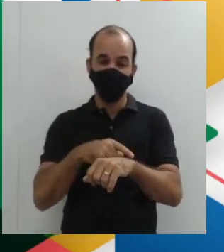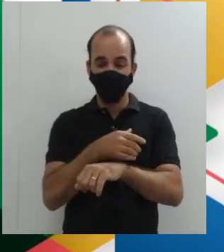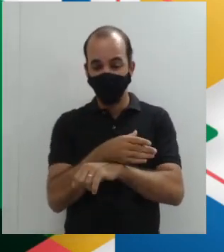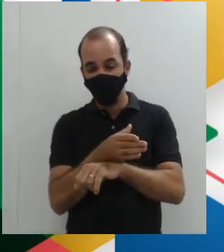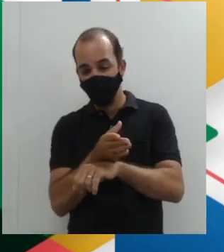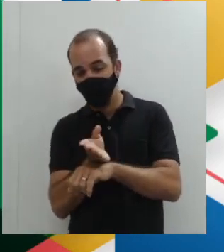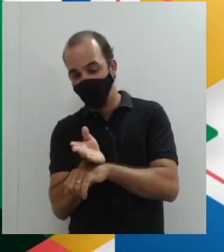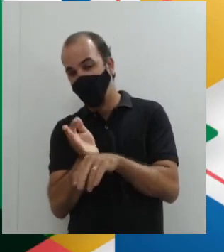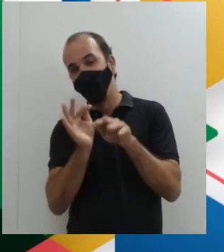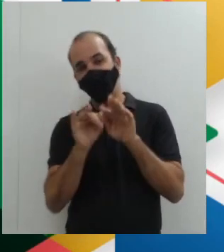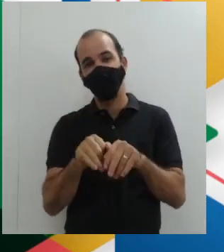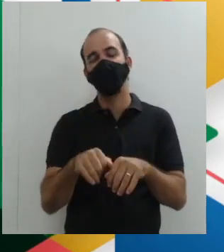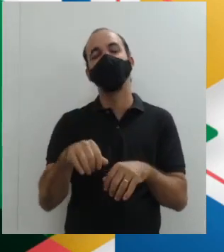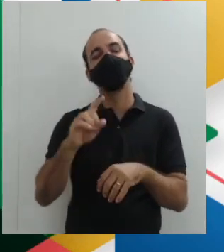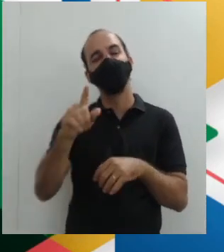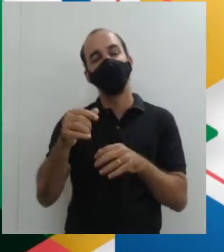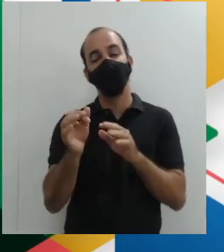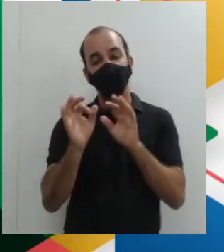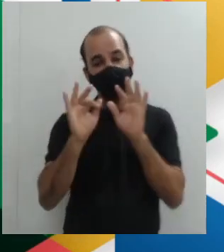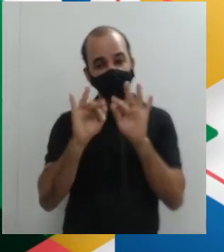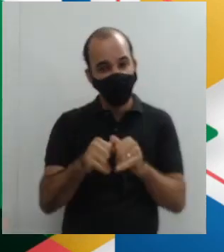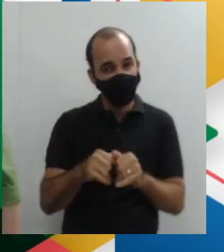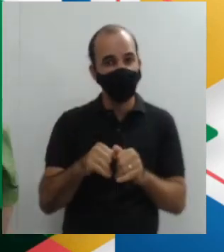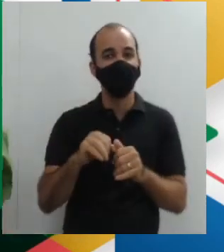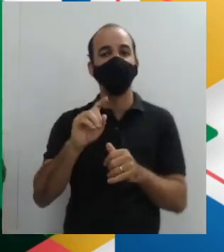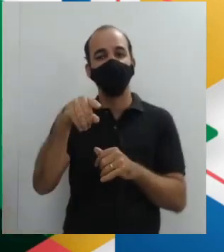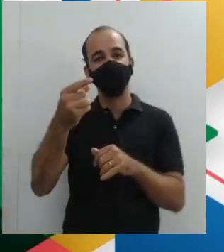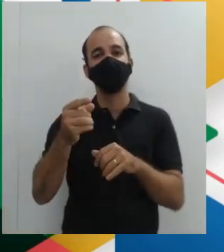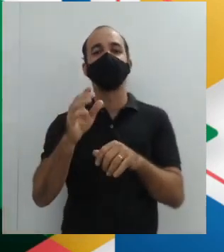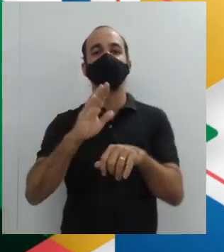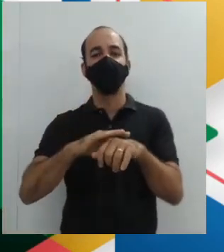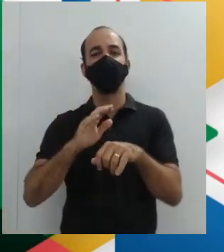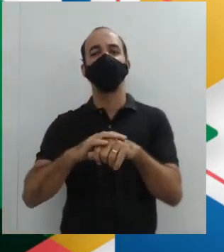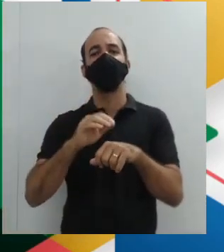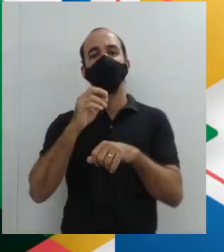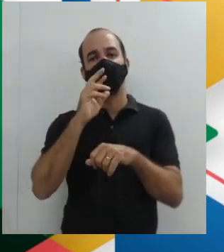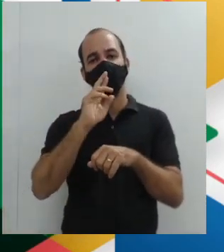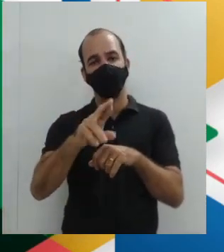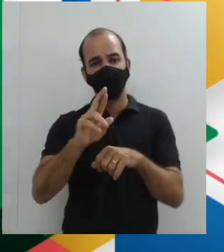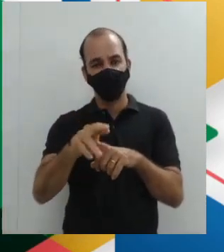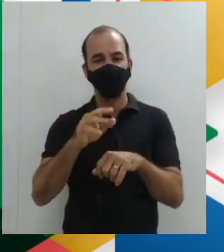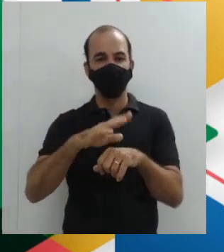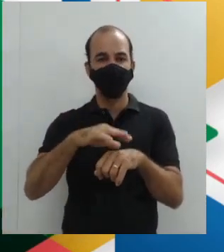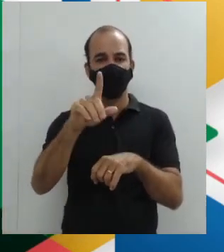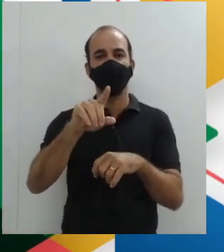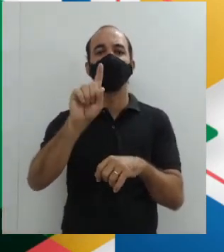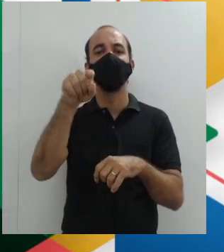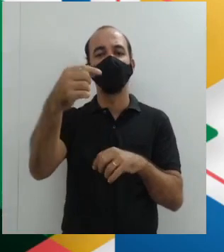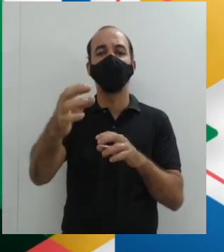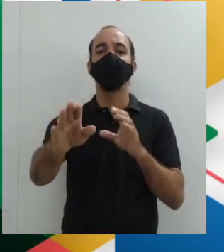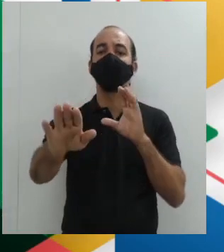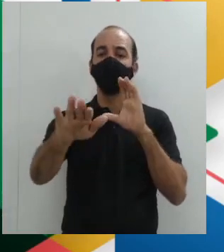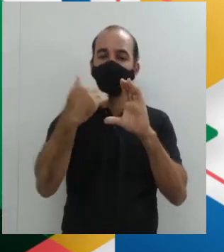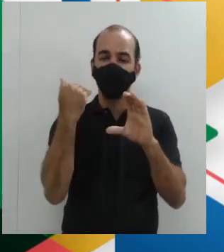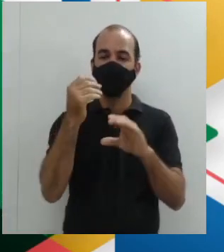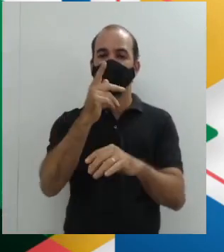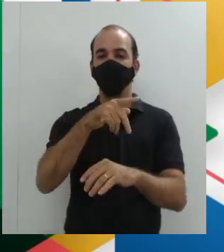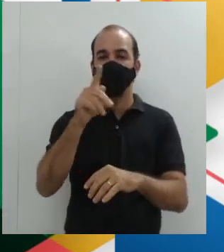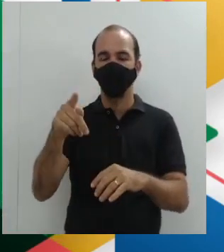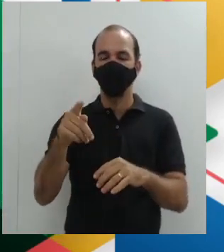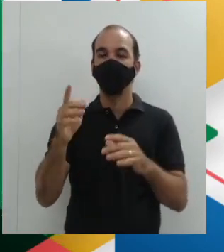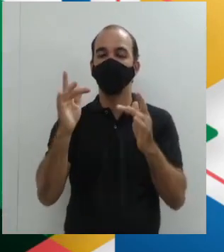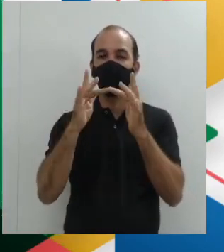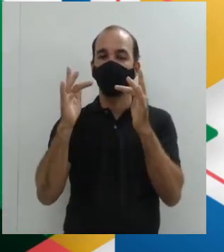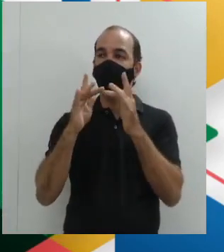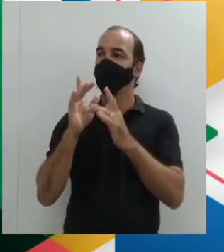pedir que você consiga resolver o restante da questão e mande para o meu Instagram aqui para a gente mandar de volta a resposta